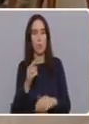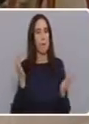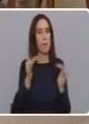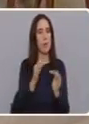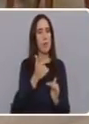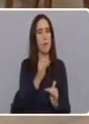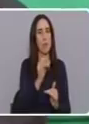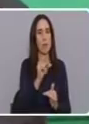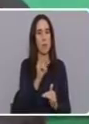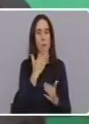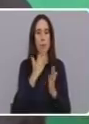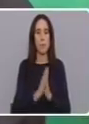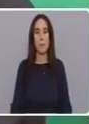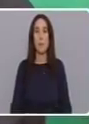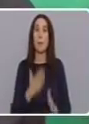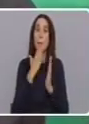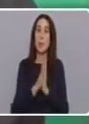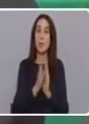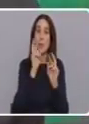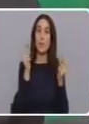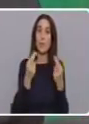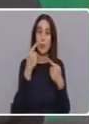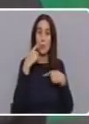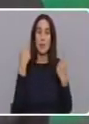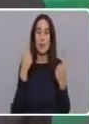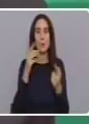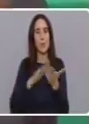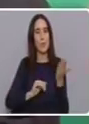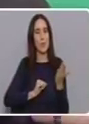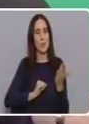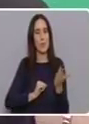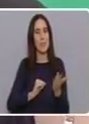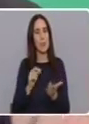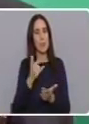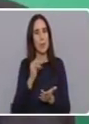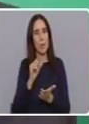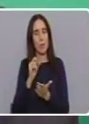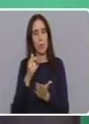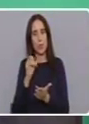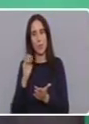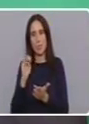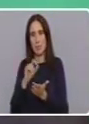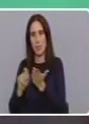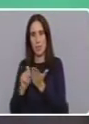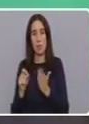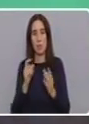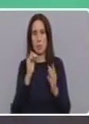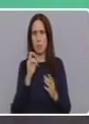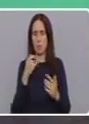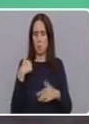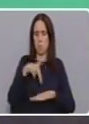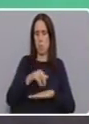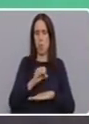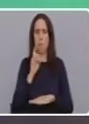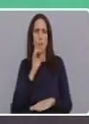Tivoli. Peço-vos, vão ver o espetáculo dos meus colegas, escrito por Tiago Torres da Silva. Simone, o musical, não sou eu que estou lá. É